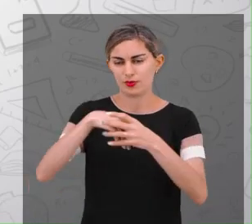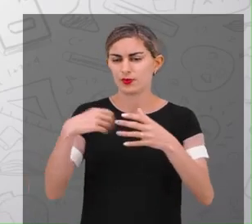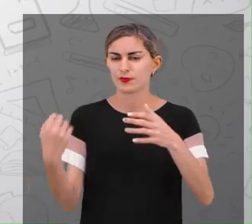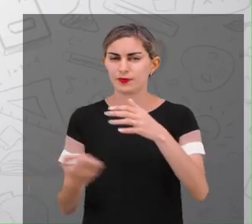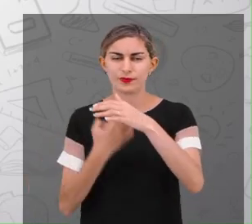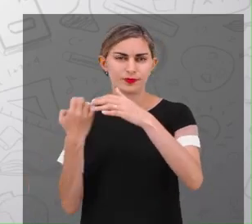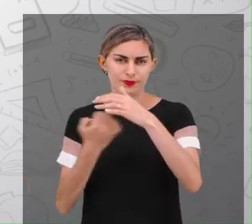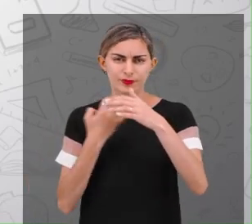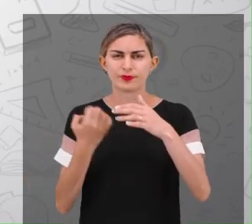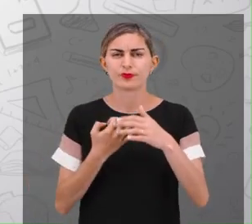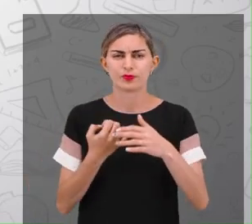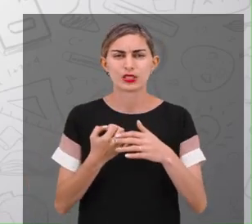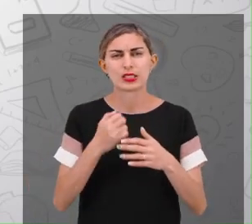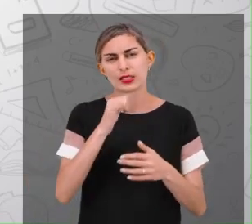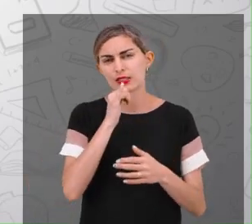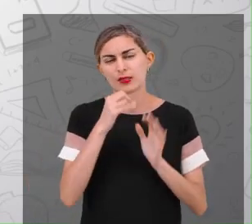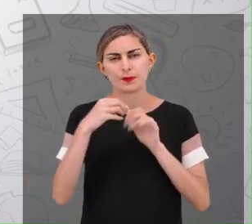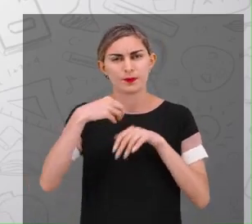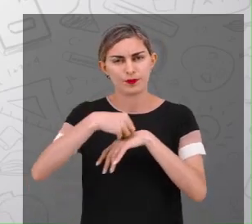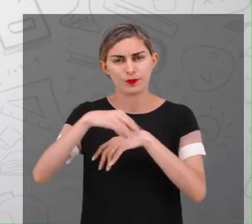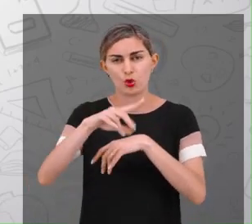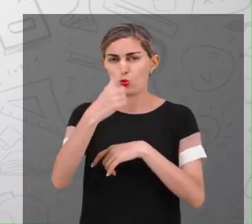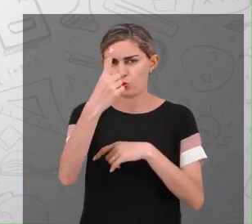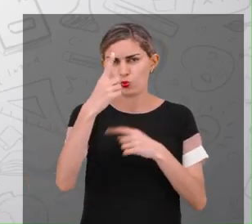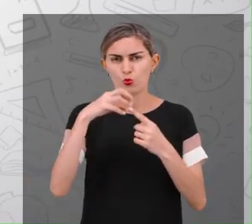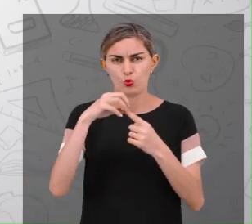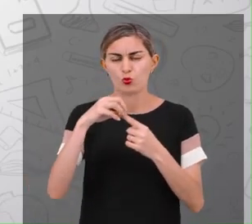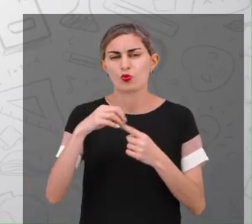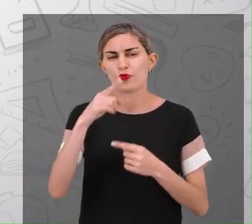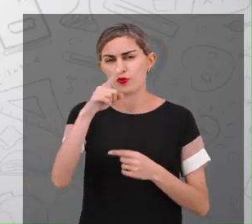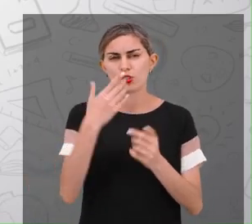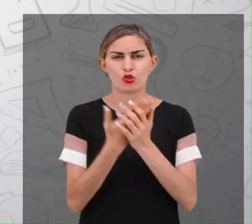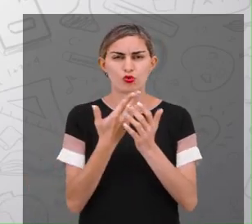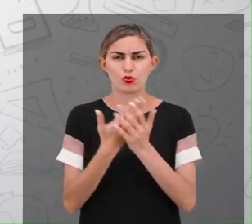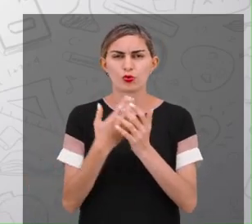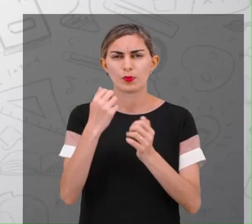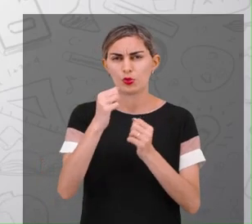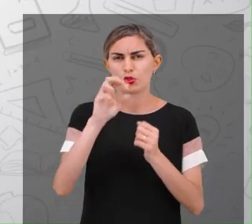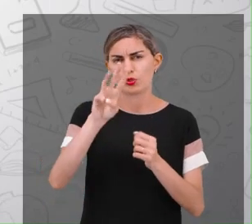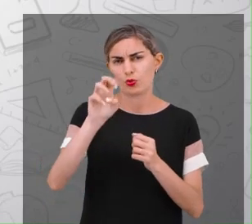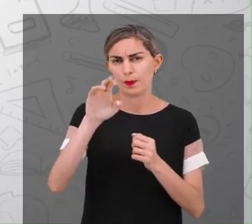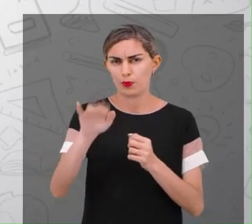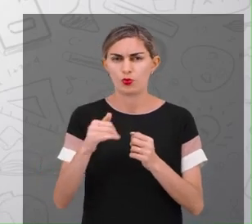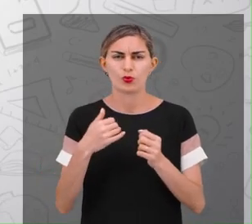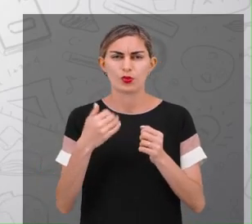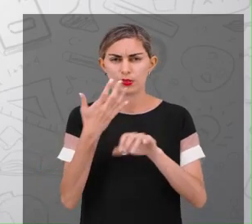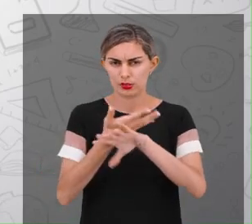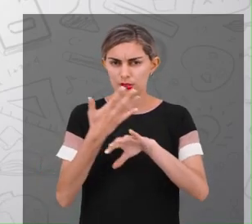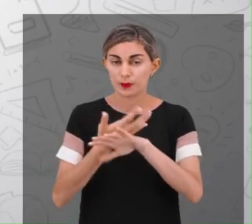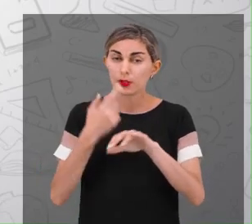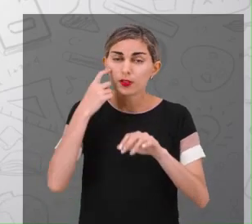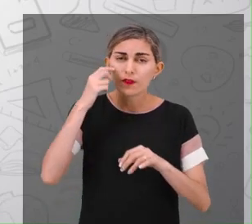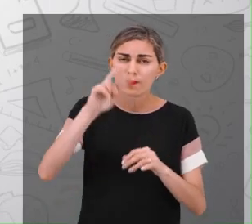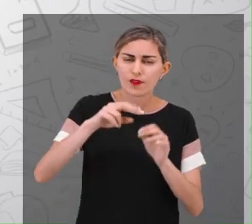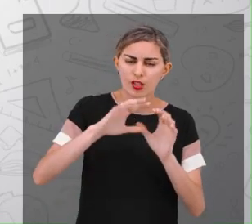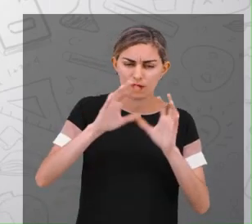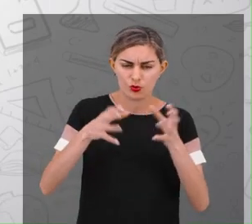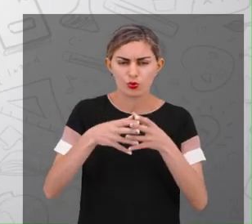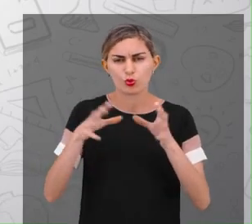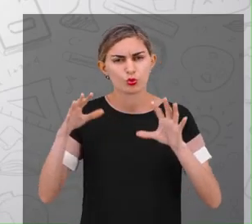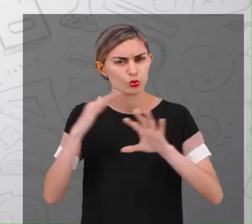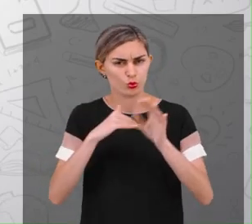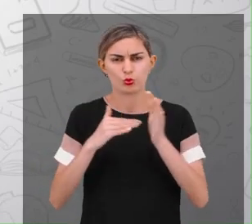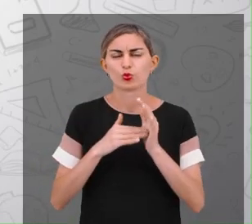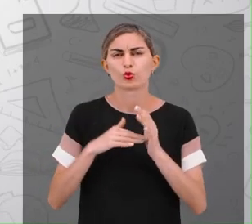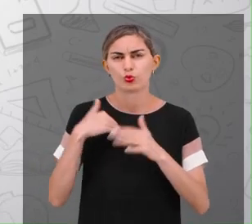empresas. Vamos citar, por exemplo, um deles e você, estudante, pode ir até o e-book da disciplina para poder ver o conjunto de